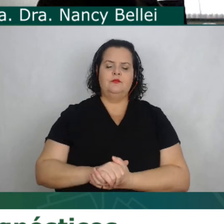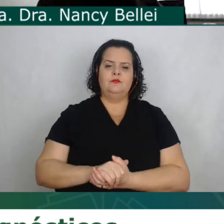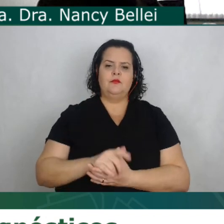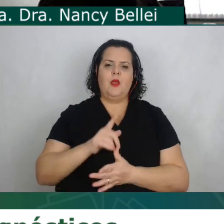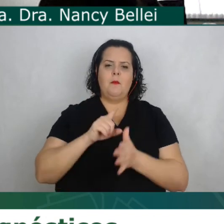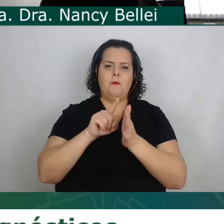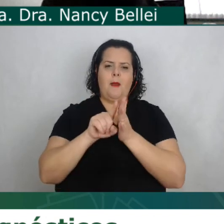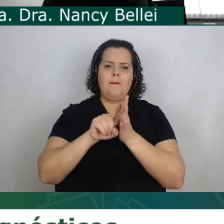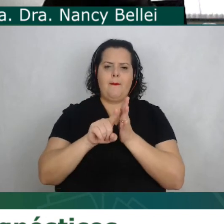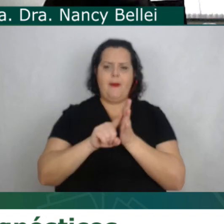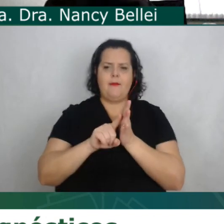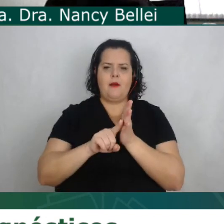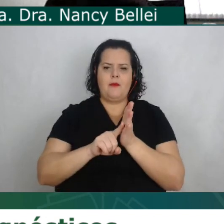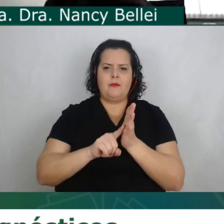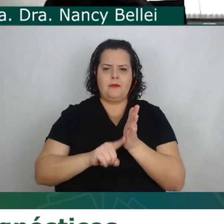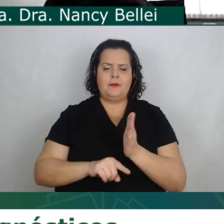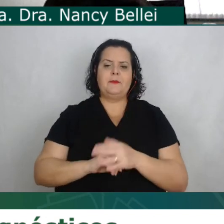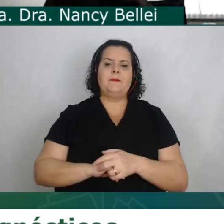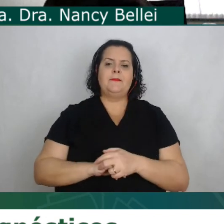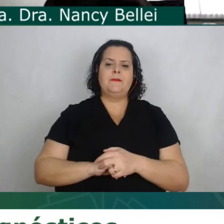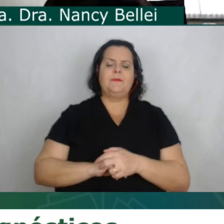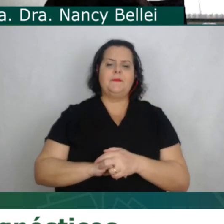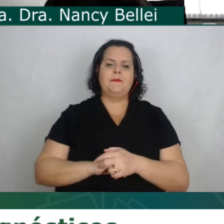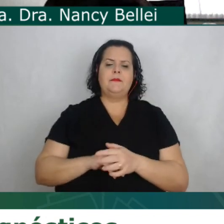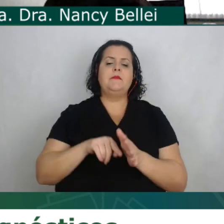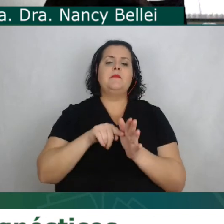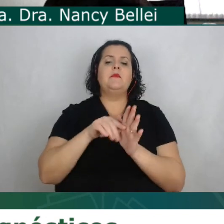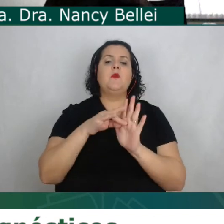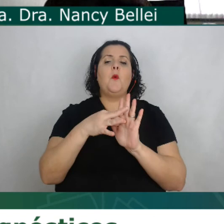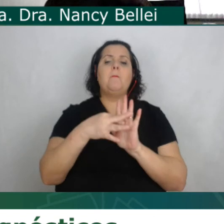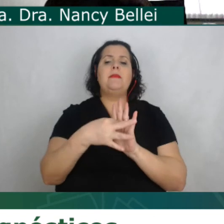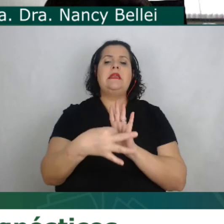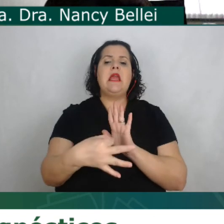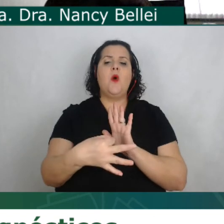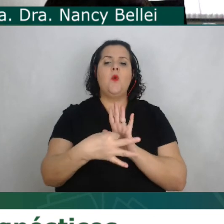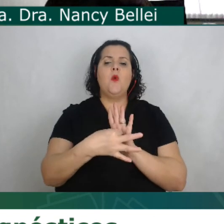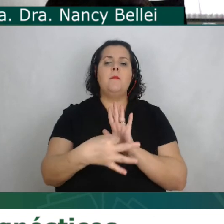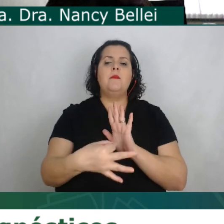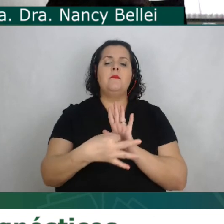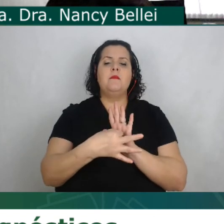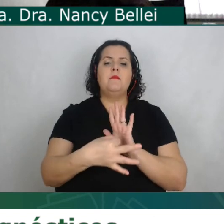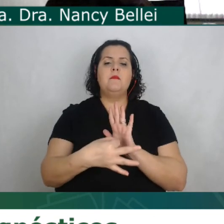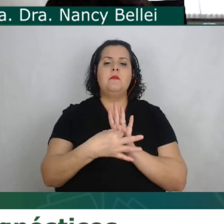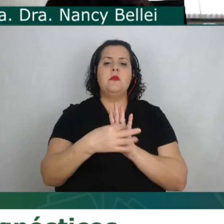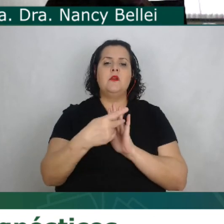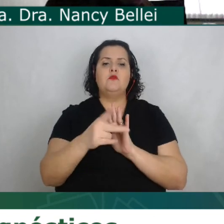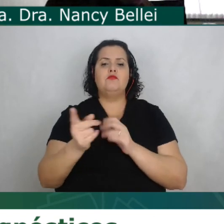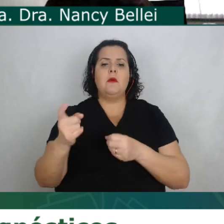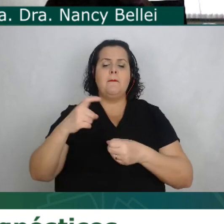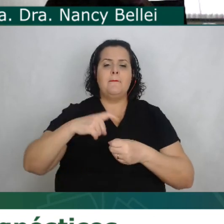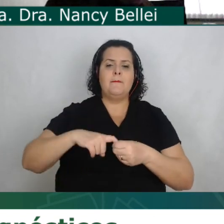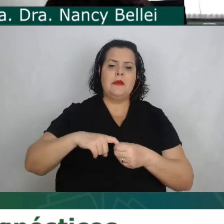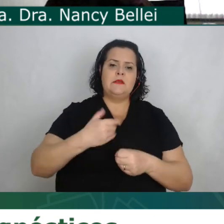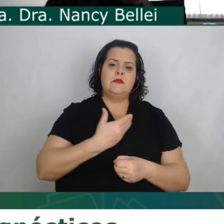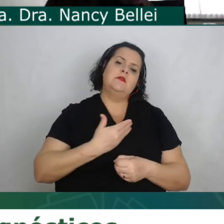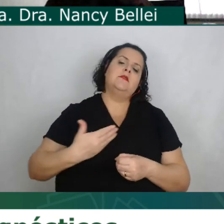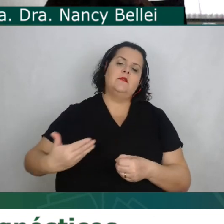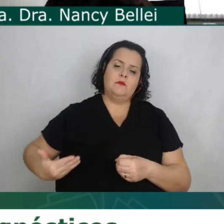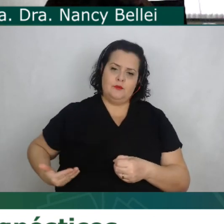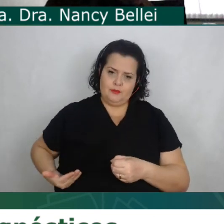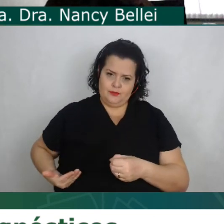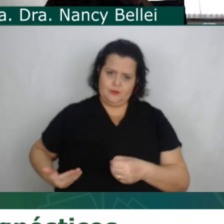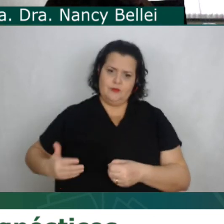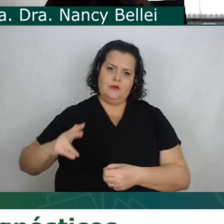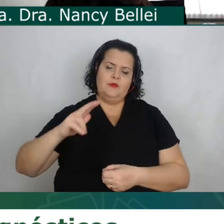questões aqui. Primeiro, qual a sua opinião sobre parcerias públicos-privadas para enfrentamento